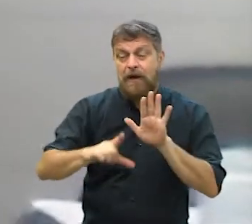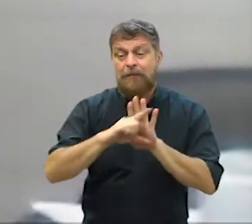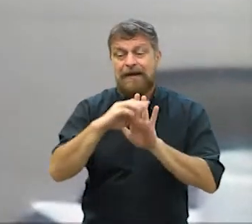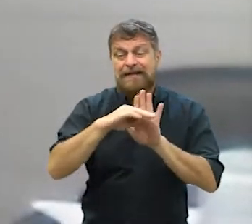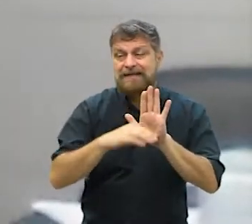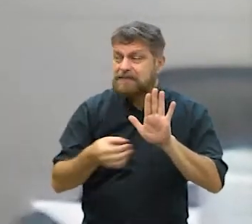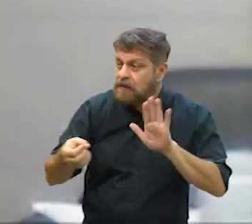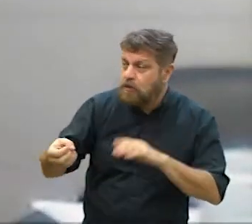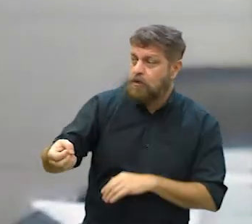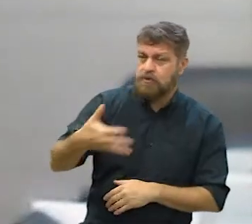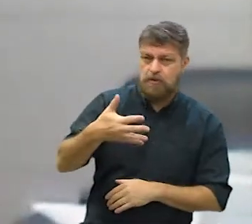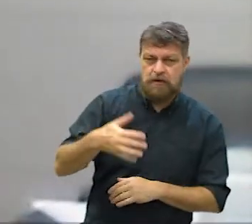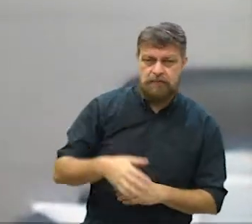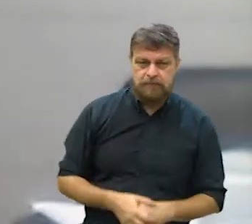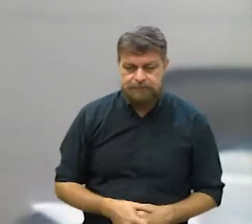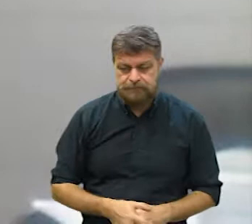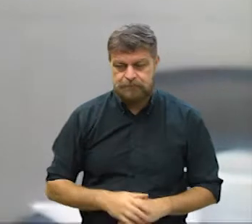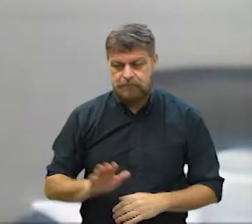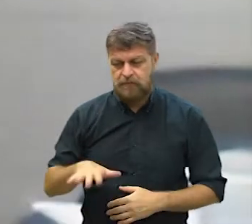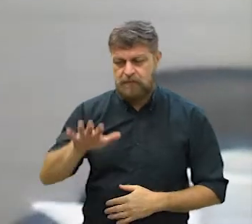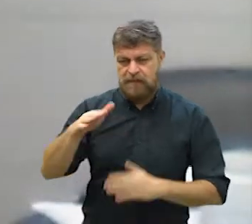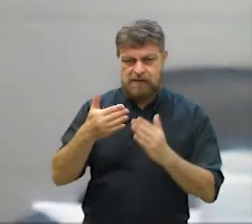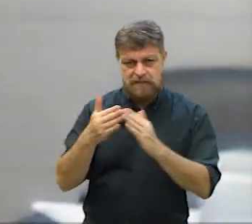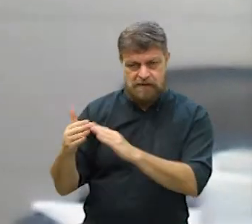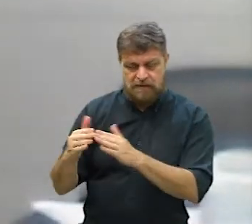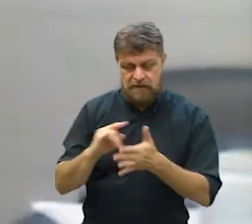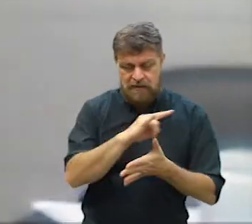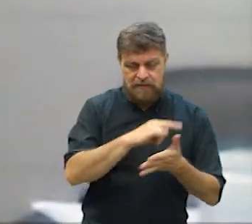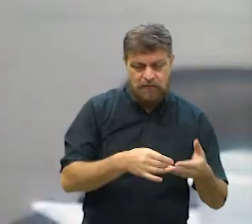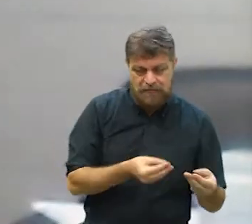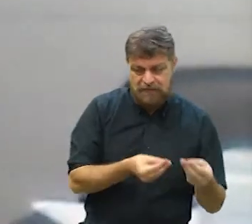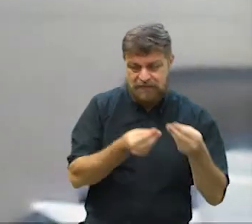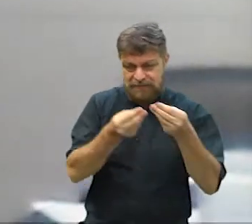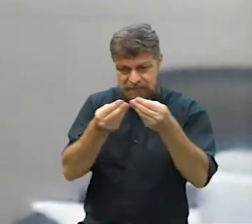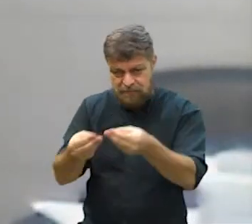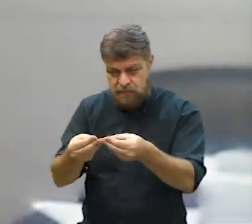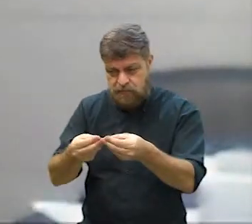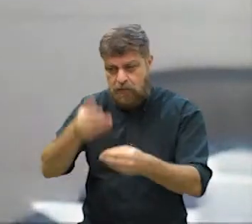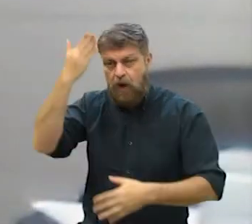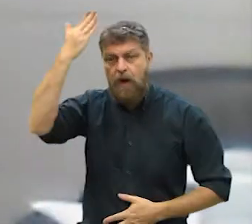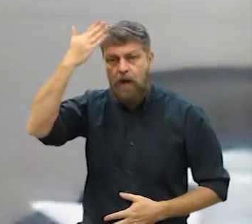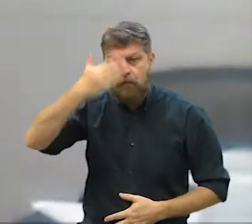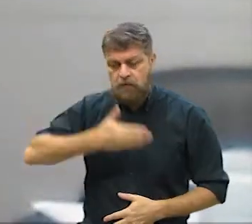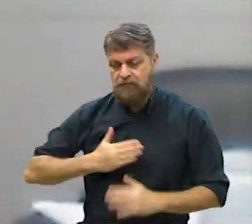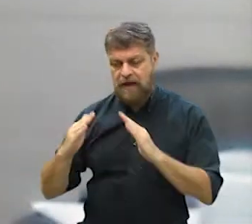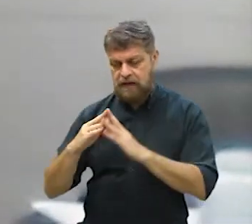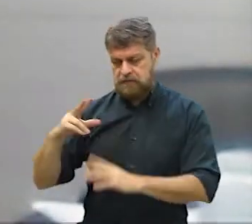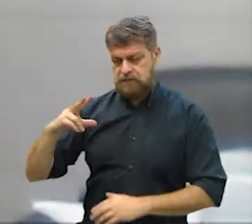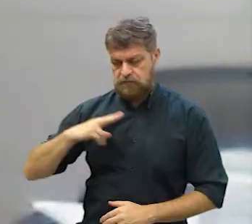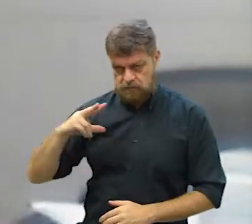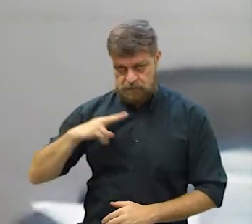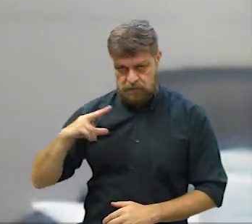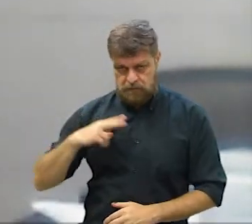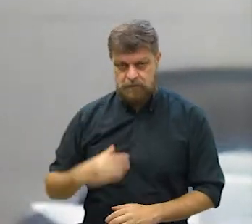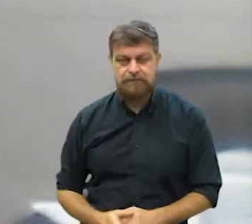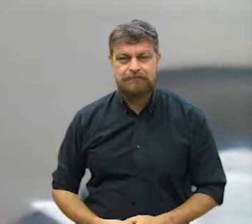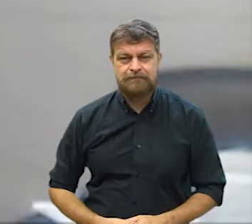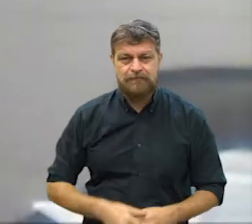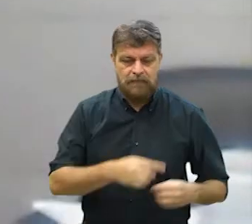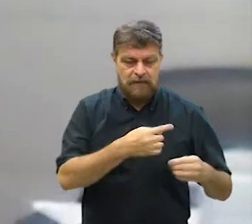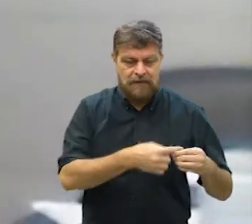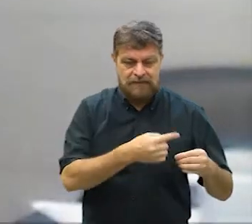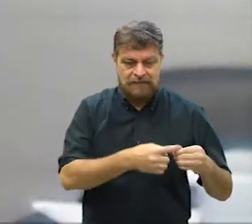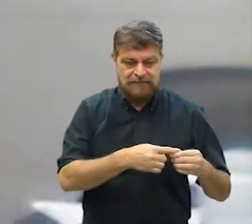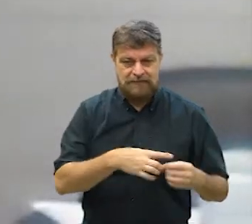dessa nova legislação. A regularização fundiária, então, o município tem